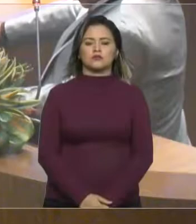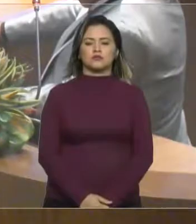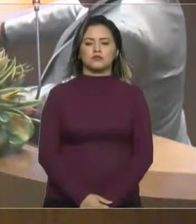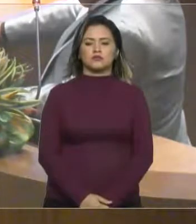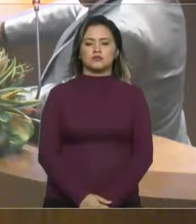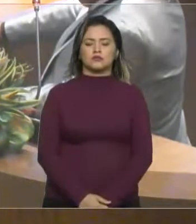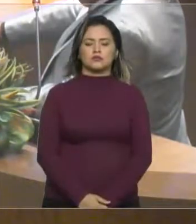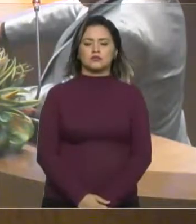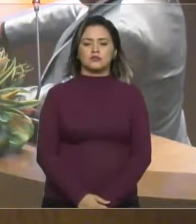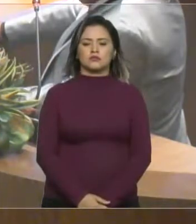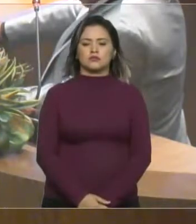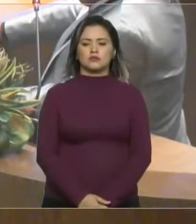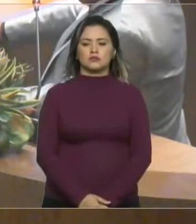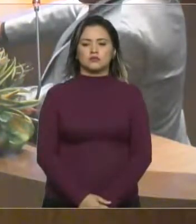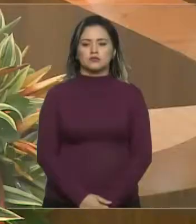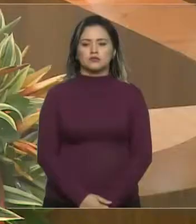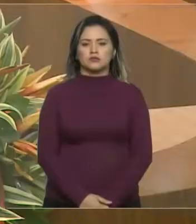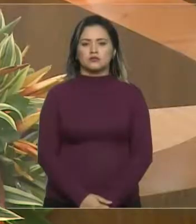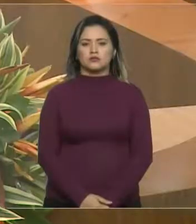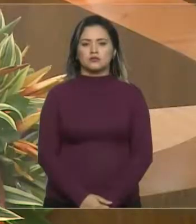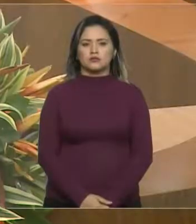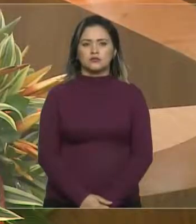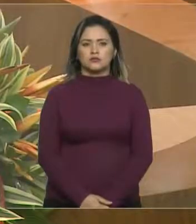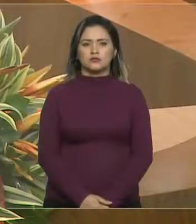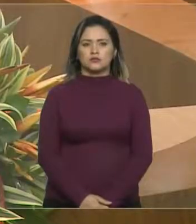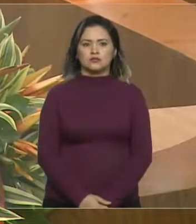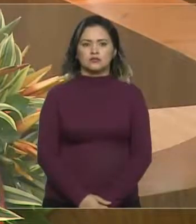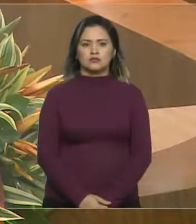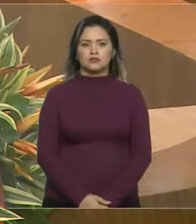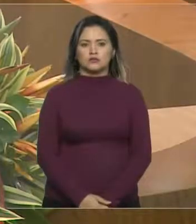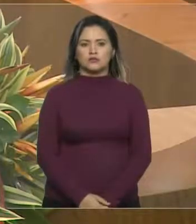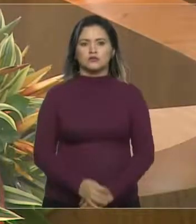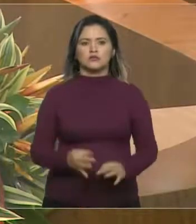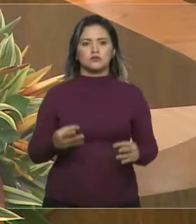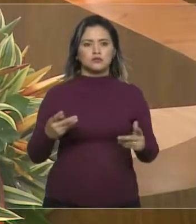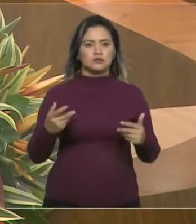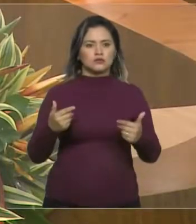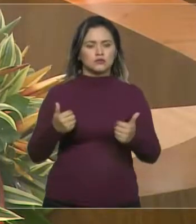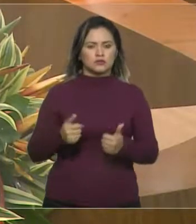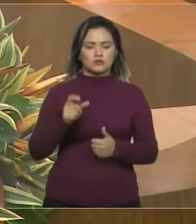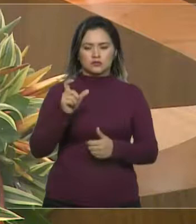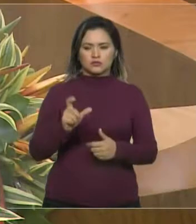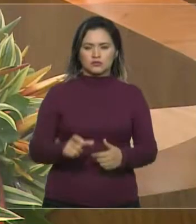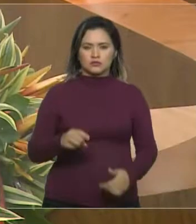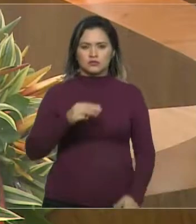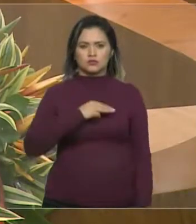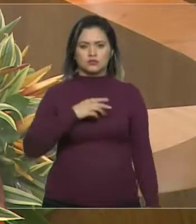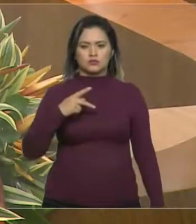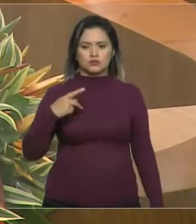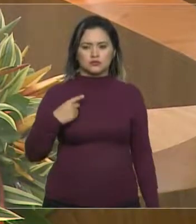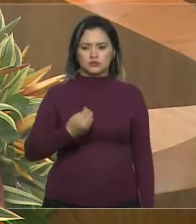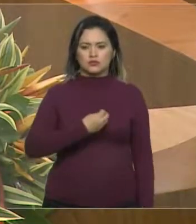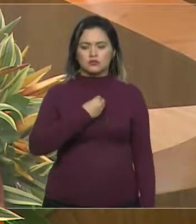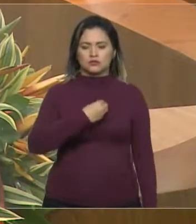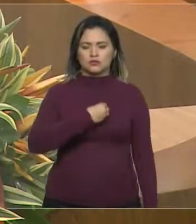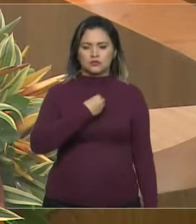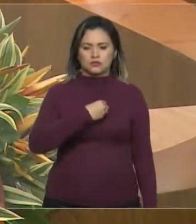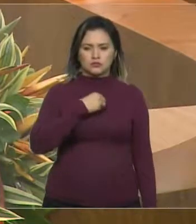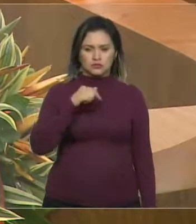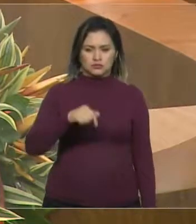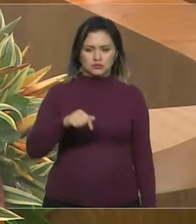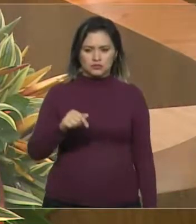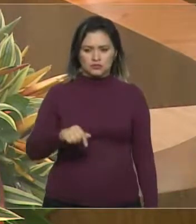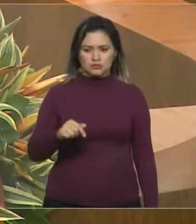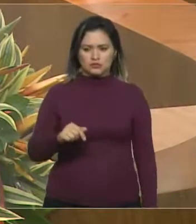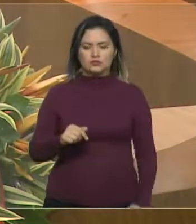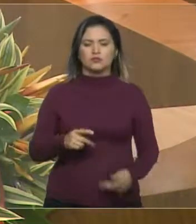saudar todos os membros do Ministério Público aqui presente, através do seu Procurador